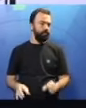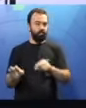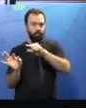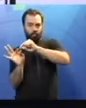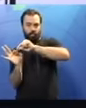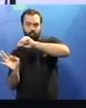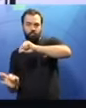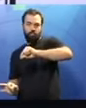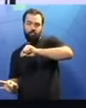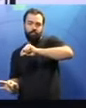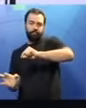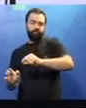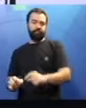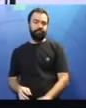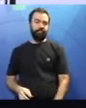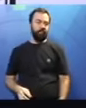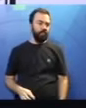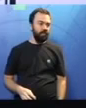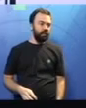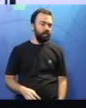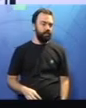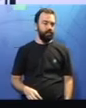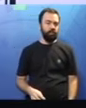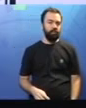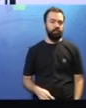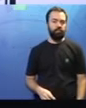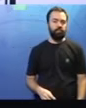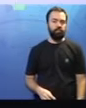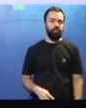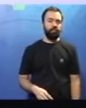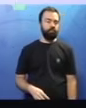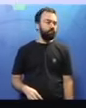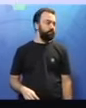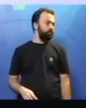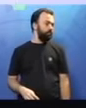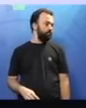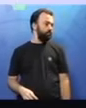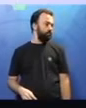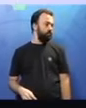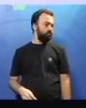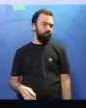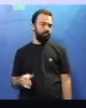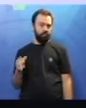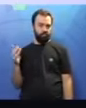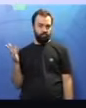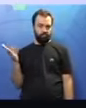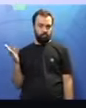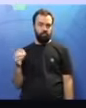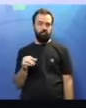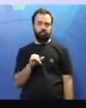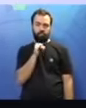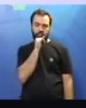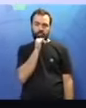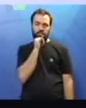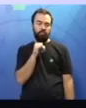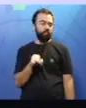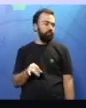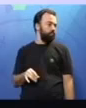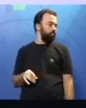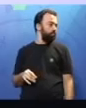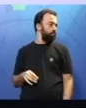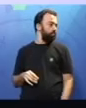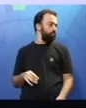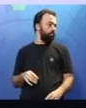vale. Tá? Essas são as características de uma onda. Aqui, representando a